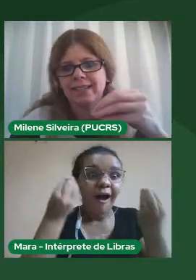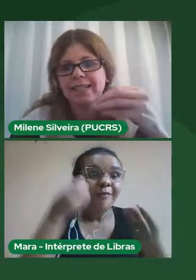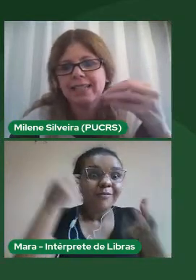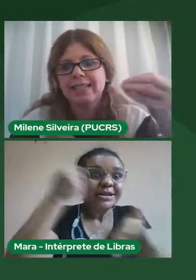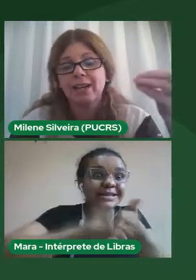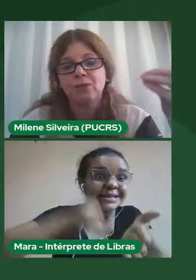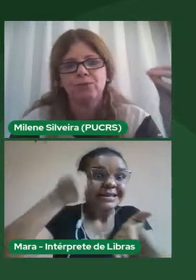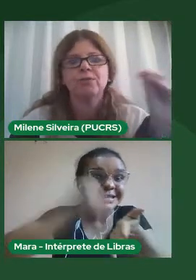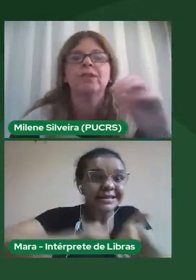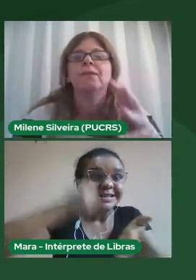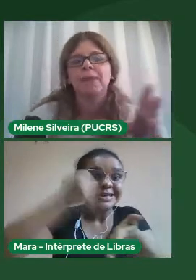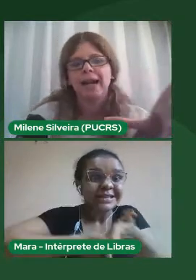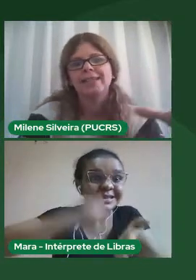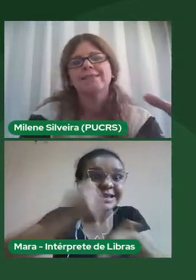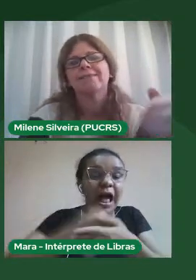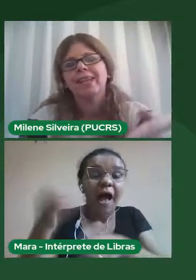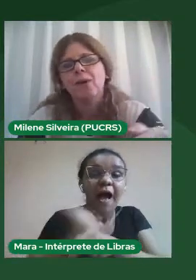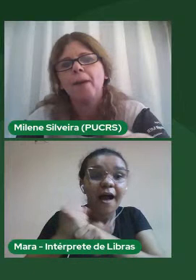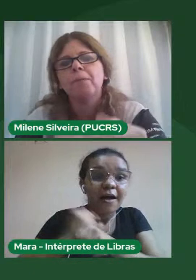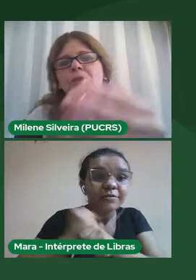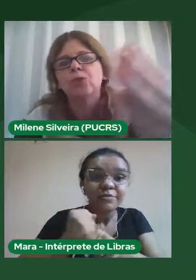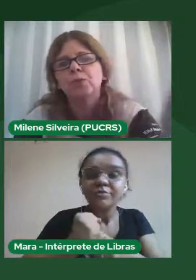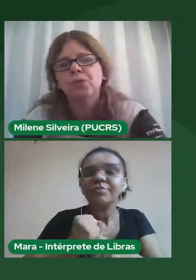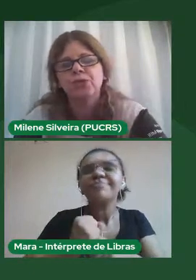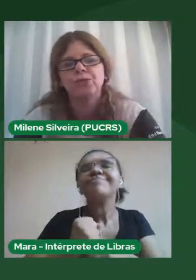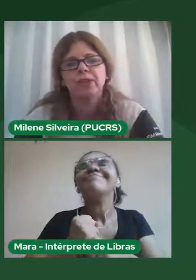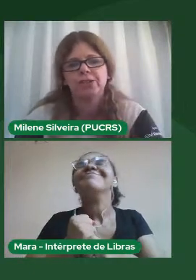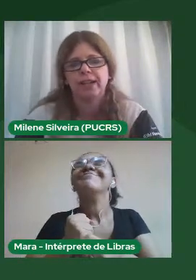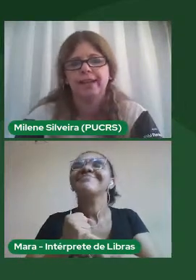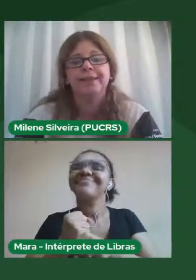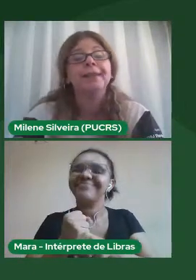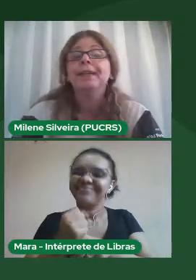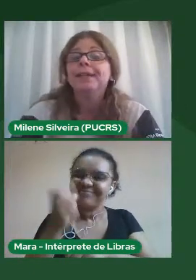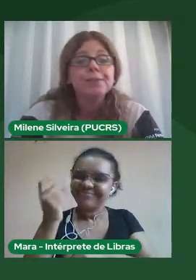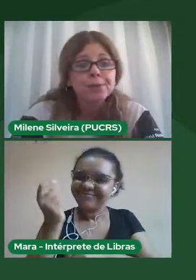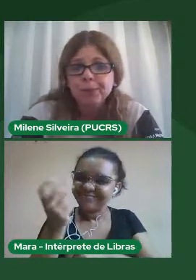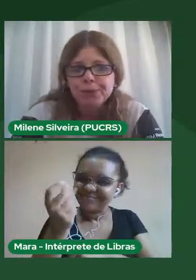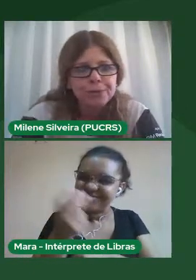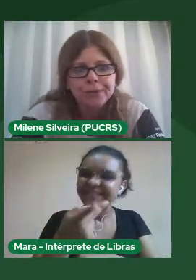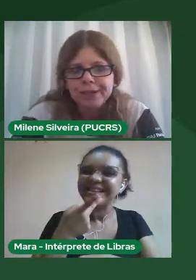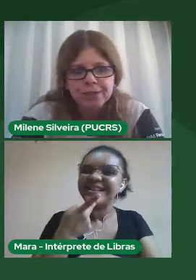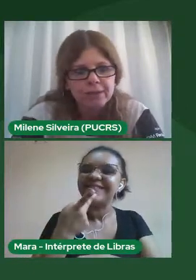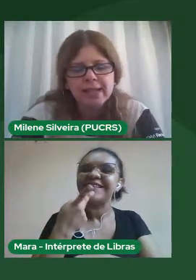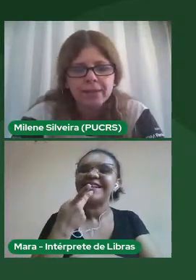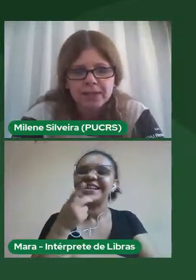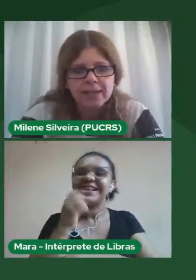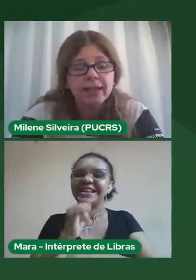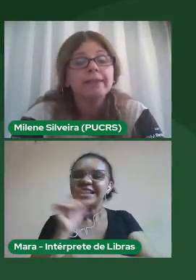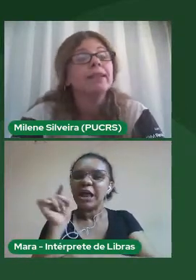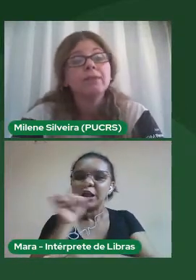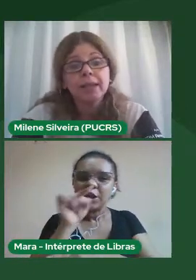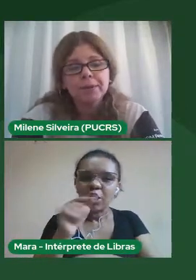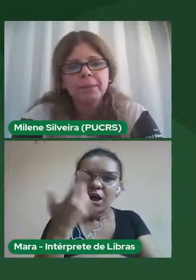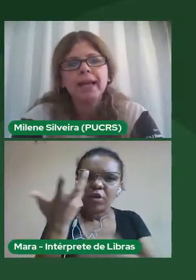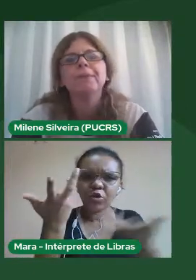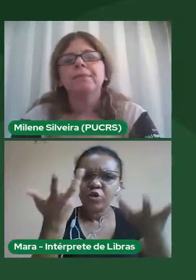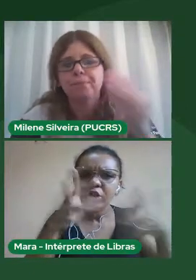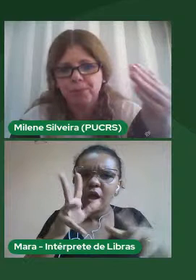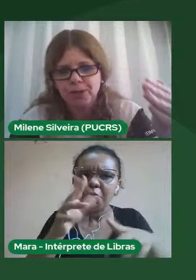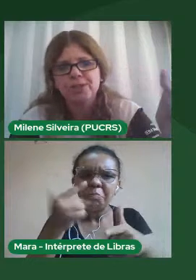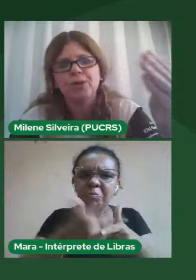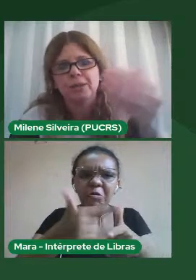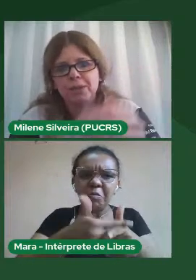décadas, séculos. Mas eu abro para todos os pontinhos verdes lá. E se os pontinhos verdes não quiserem fazer, não tem